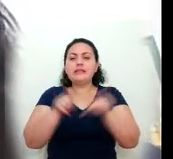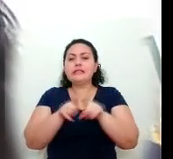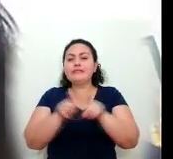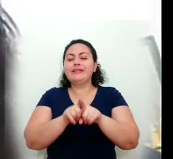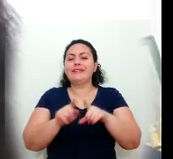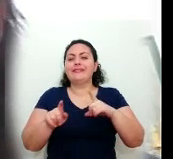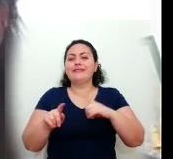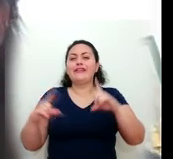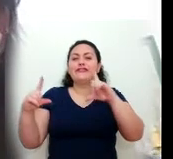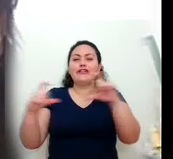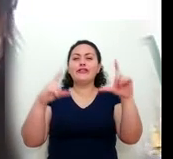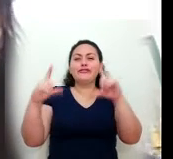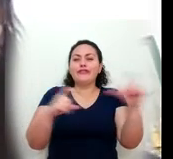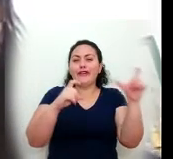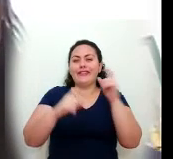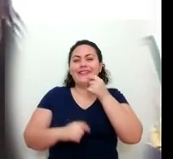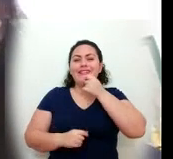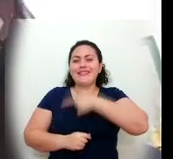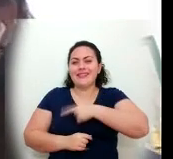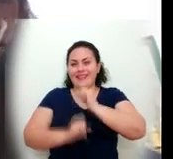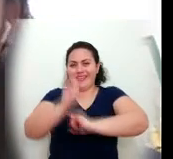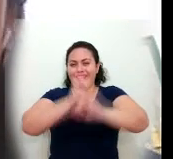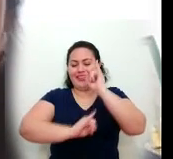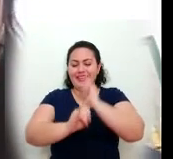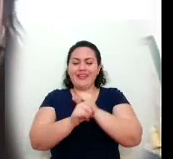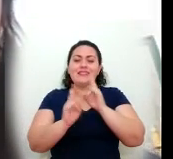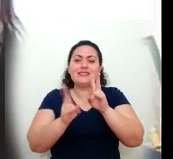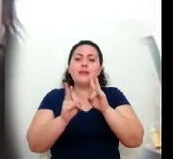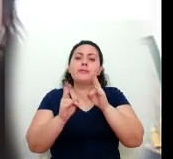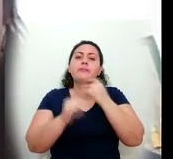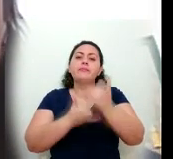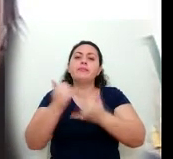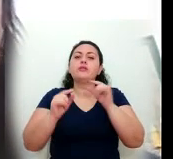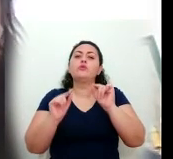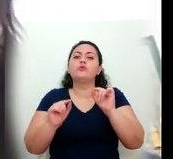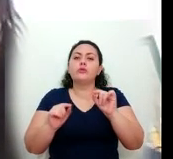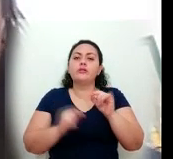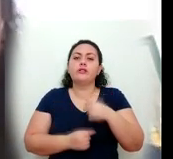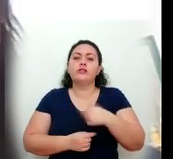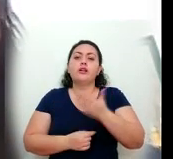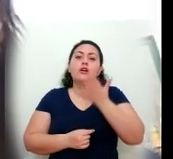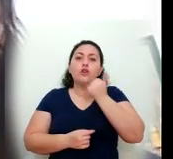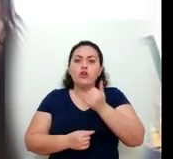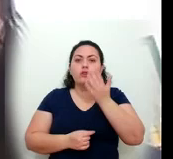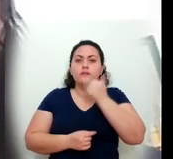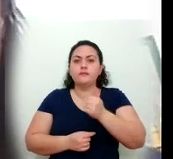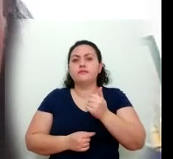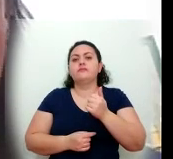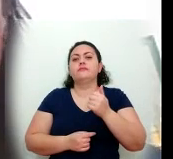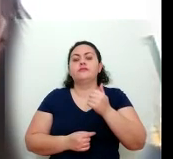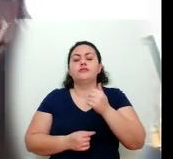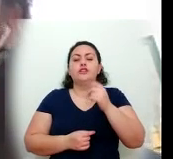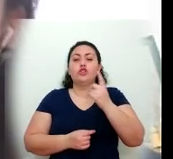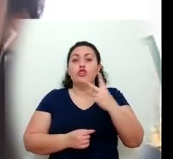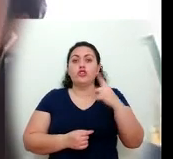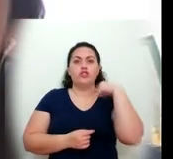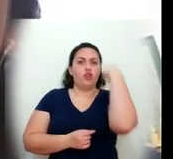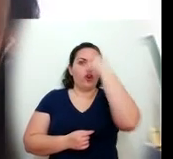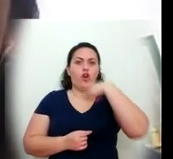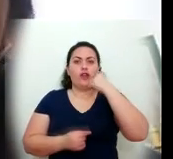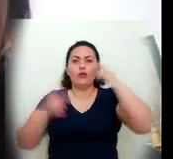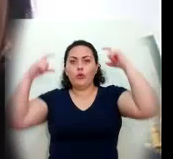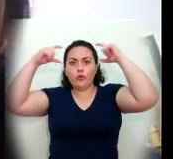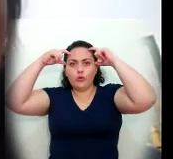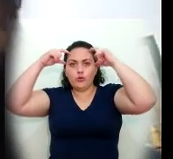muito engraçados da internet, o pessoal tá brincando, né, que o panda come 12 horas e é por isso que é pandemia, né, porque todo mundo virou panda, assim, né. E